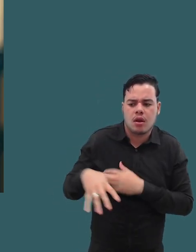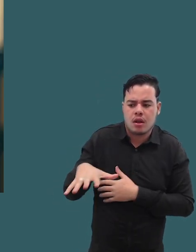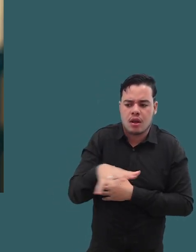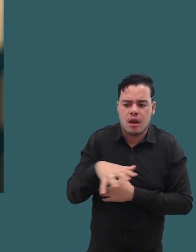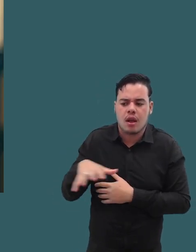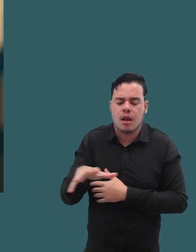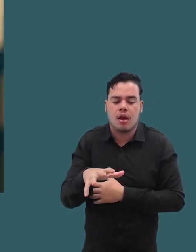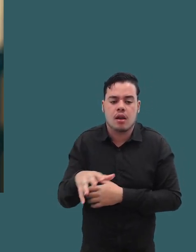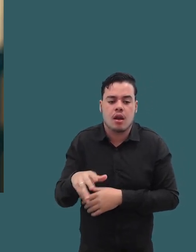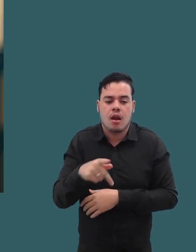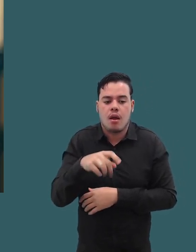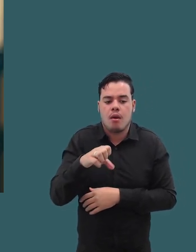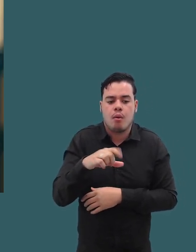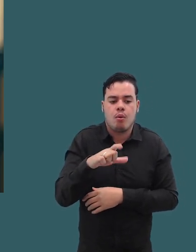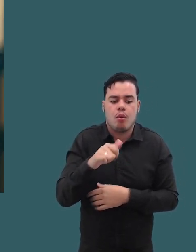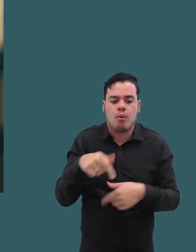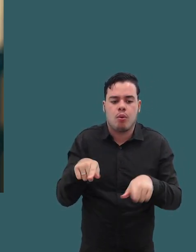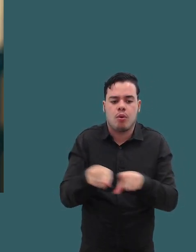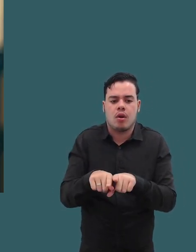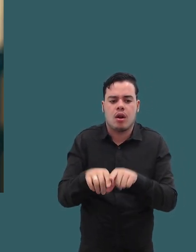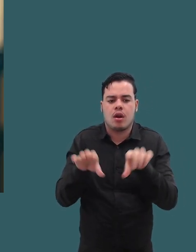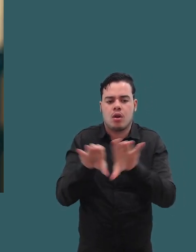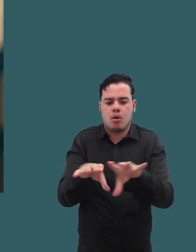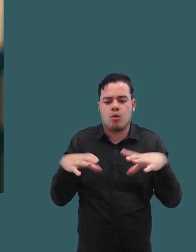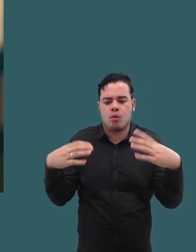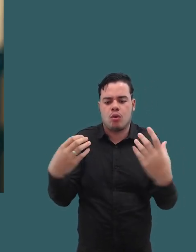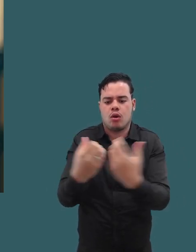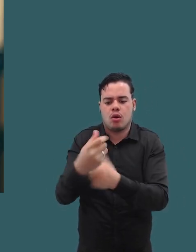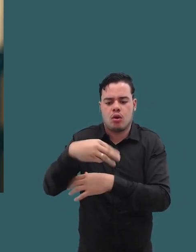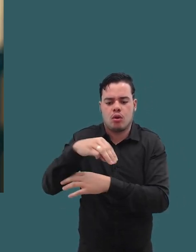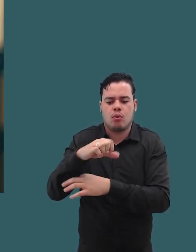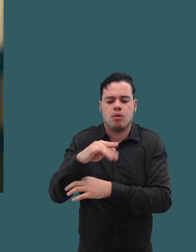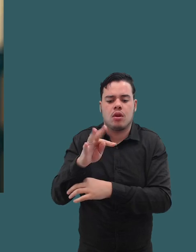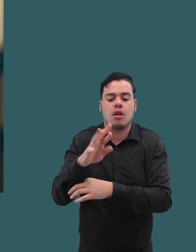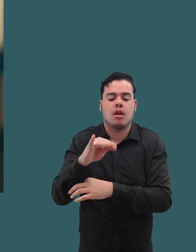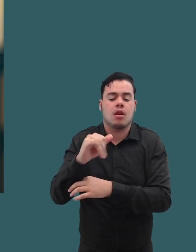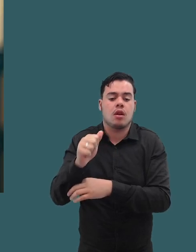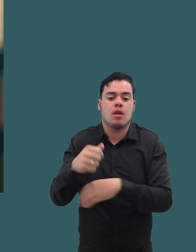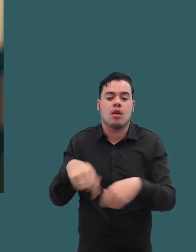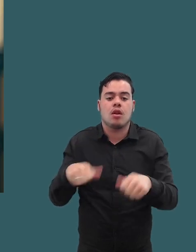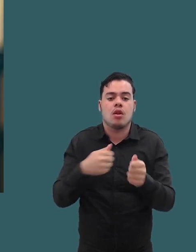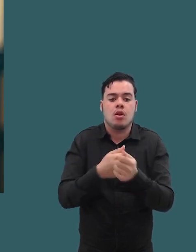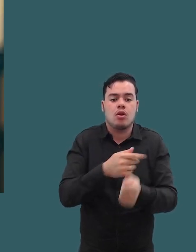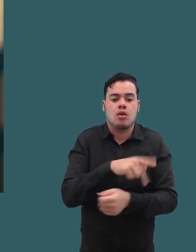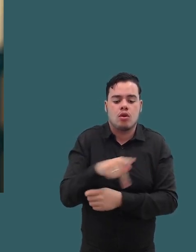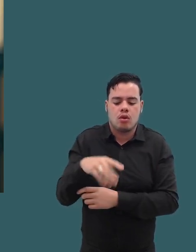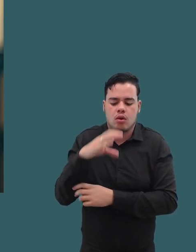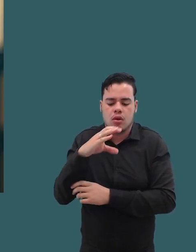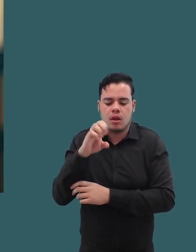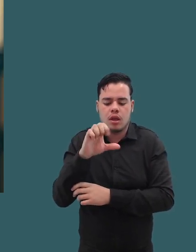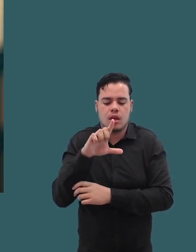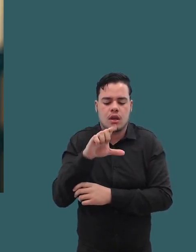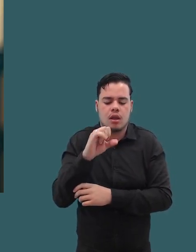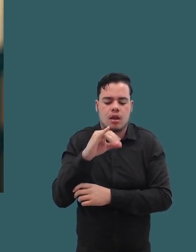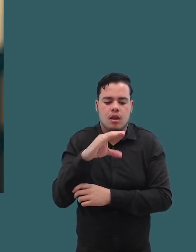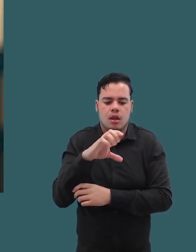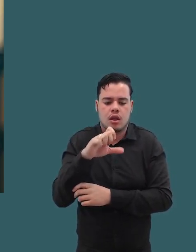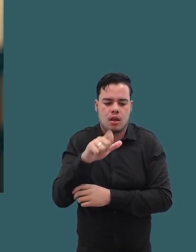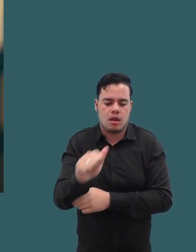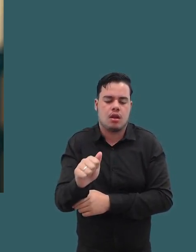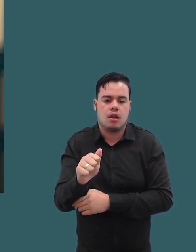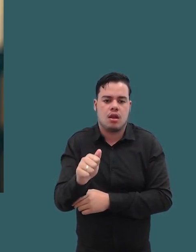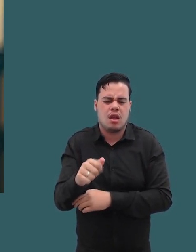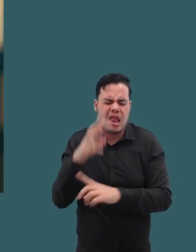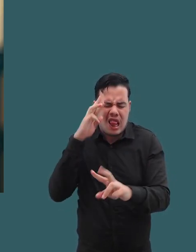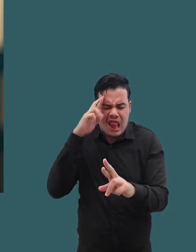popular e comunitária. Cito em particular o Comune, né? A professora Cecília Peruzzi, referência na